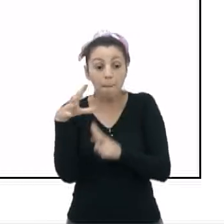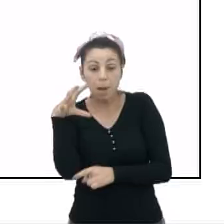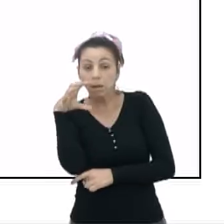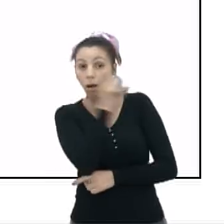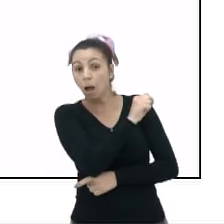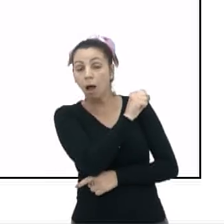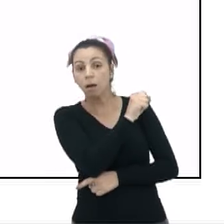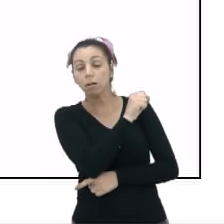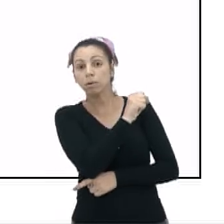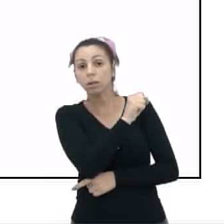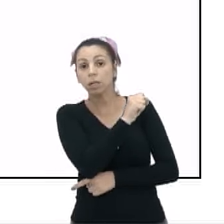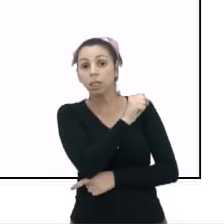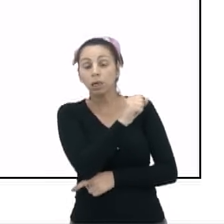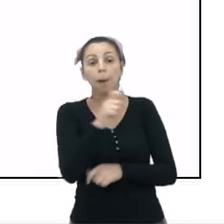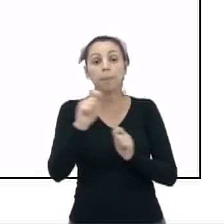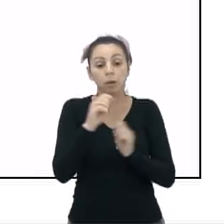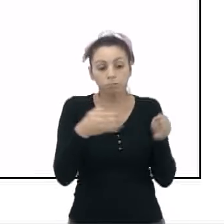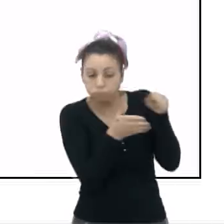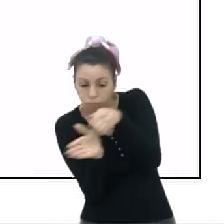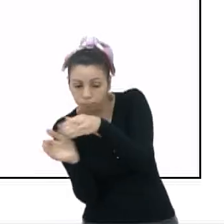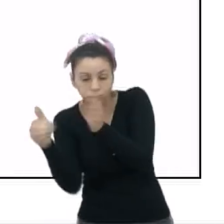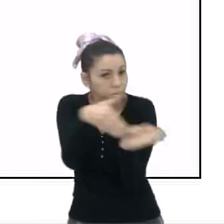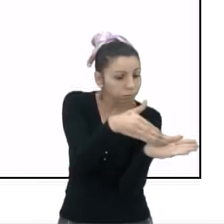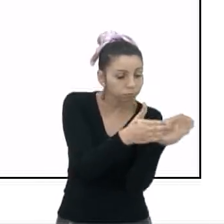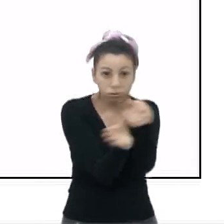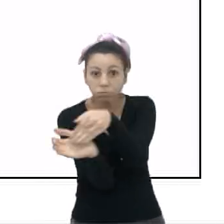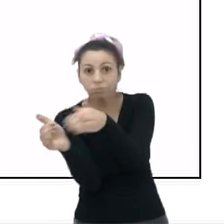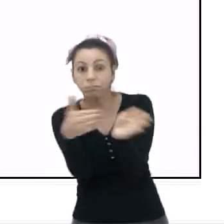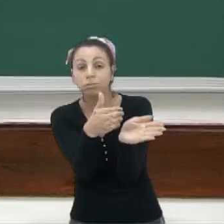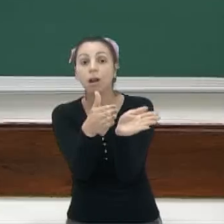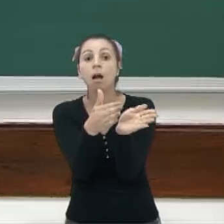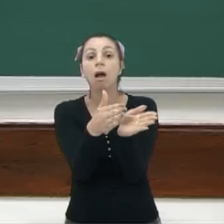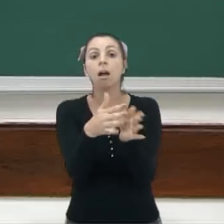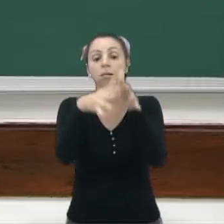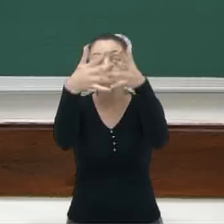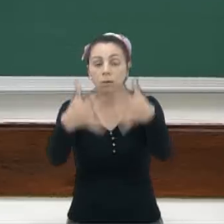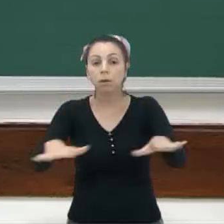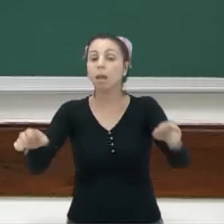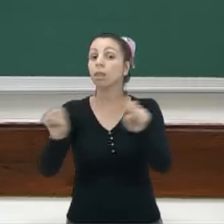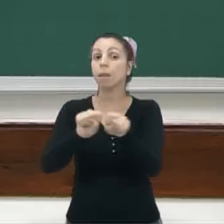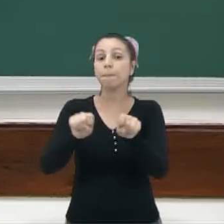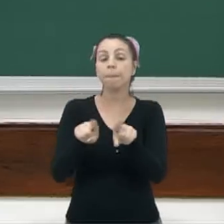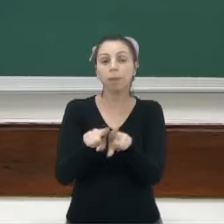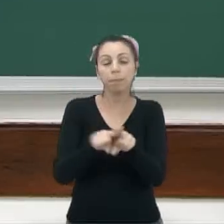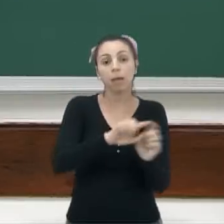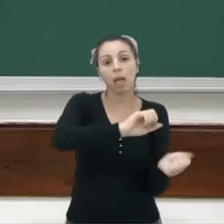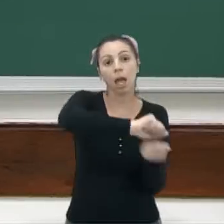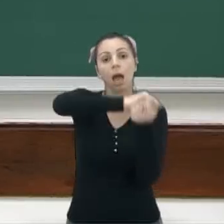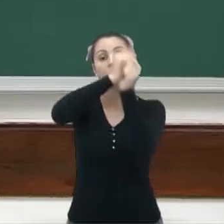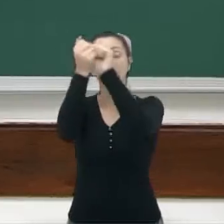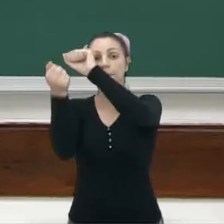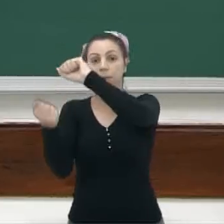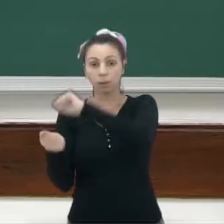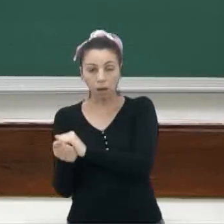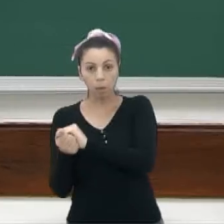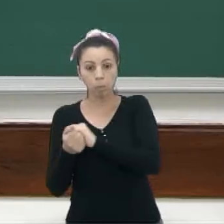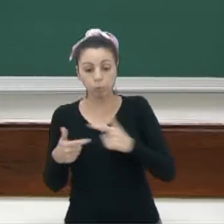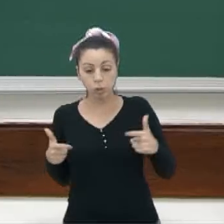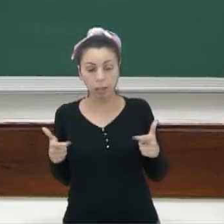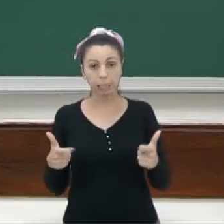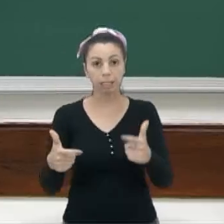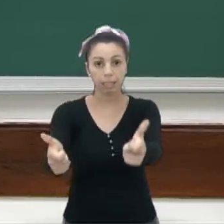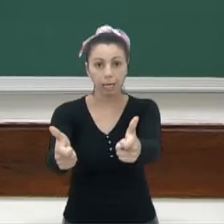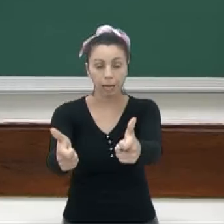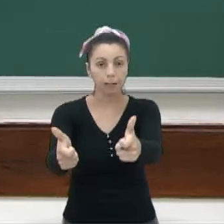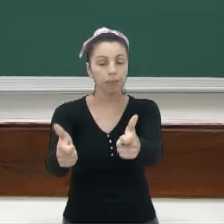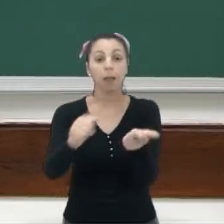que possibilitavam zigue-zague em alto mar, né? Com o tempo elas vão ser adaptadas também como embarcações de guerra. Então elas vão ganhar canhões